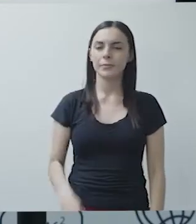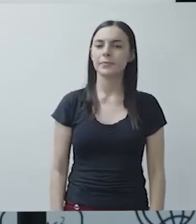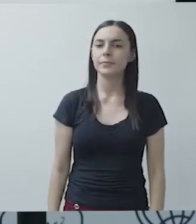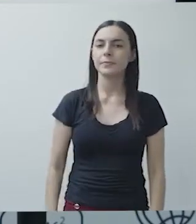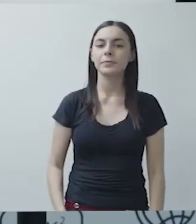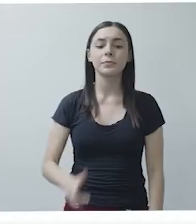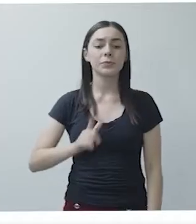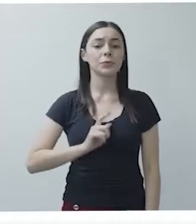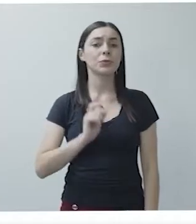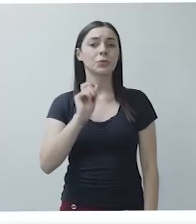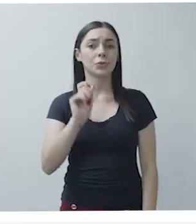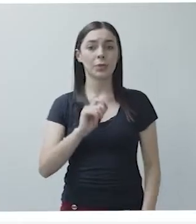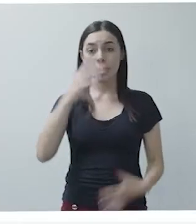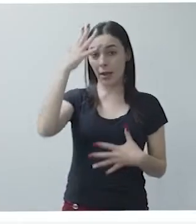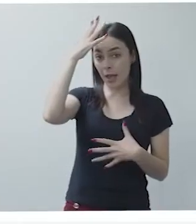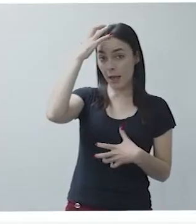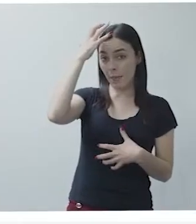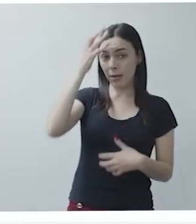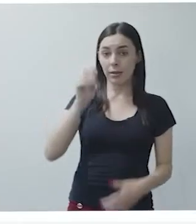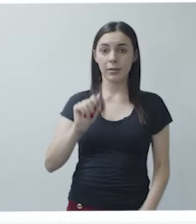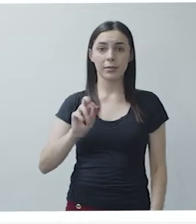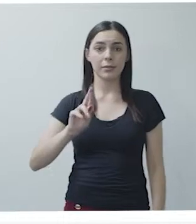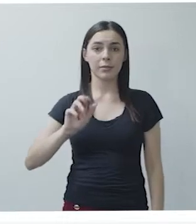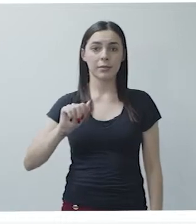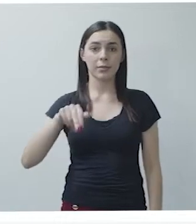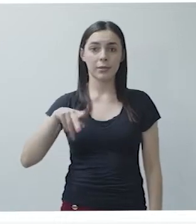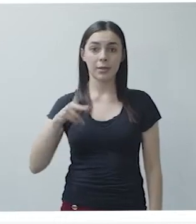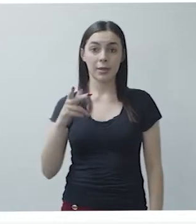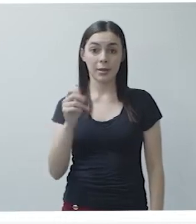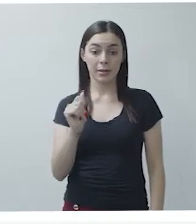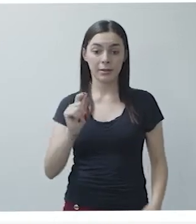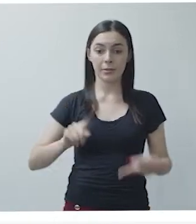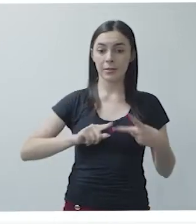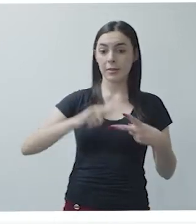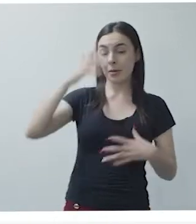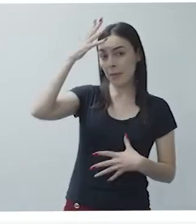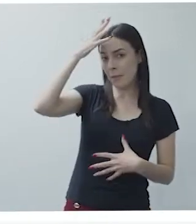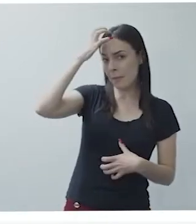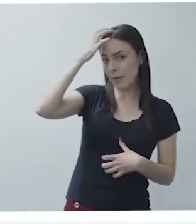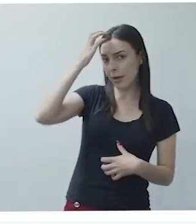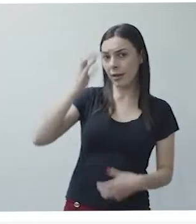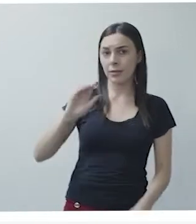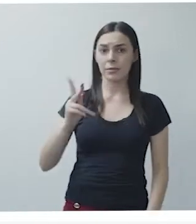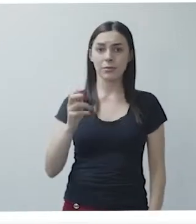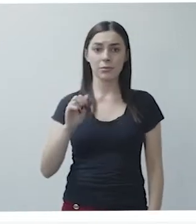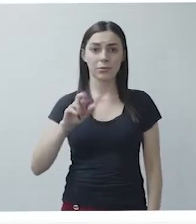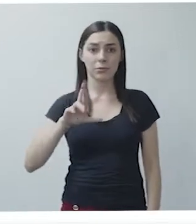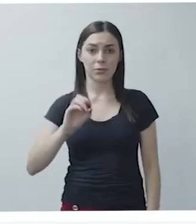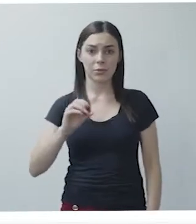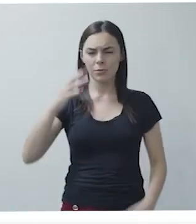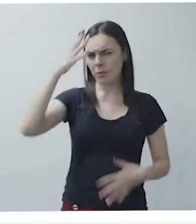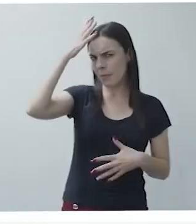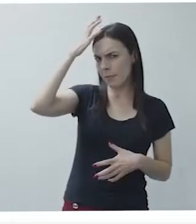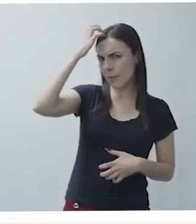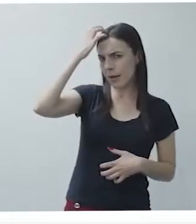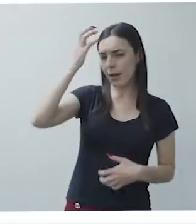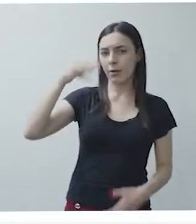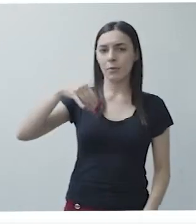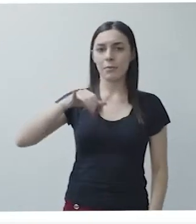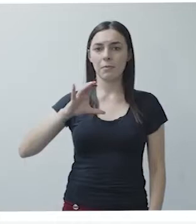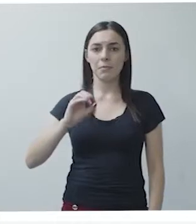nós tínhamos o macaco-aranha, o macaco de cheiro, o mico-leão,